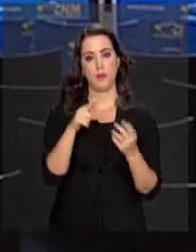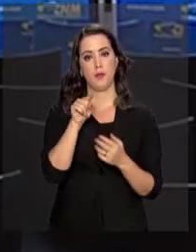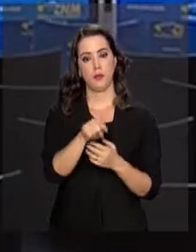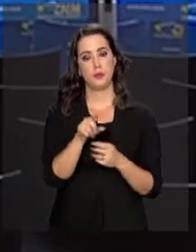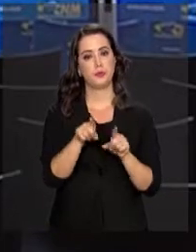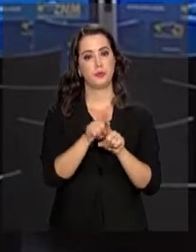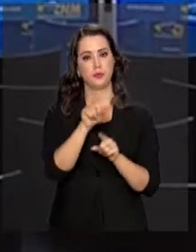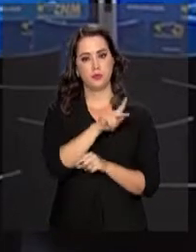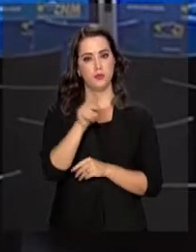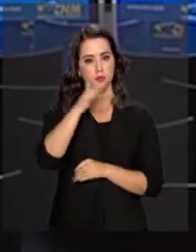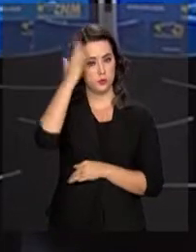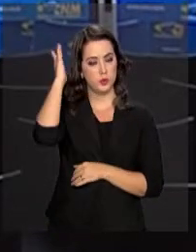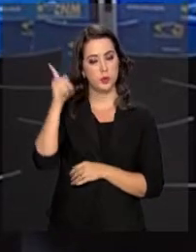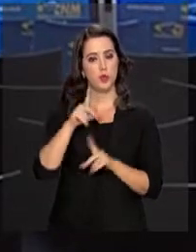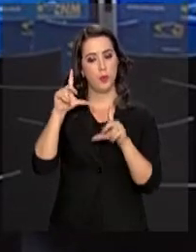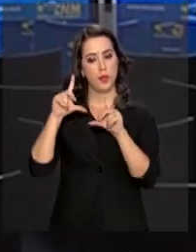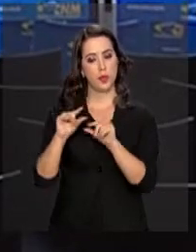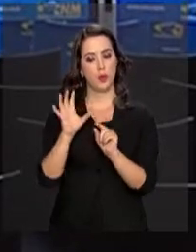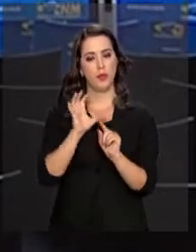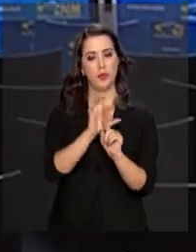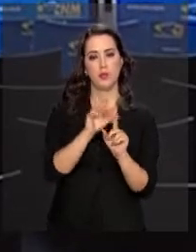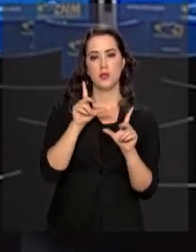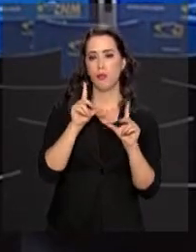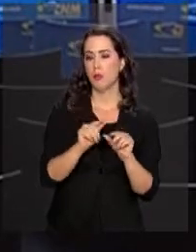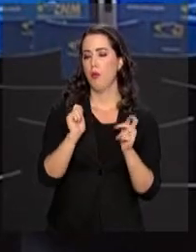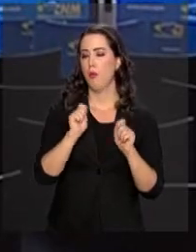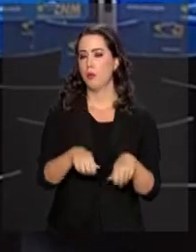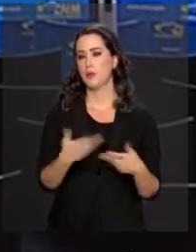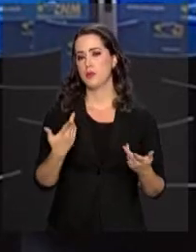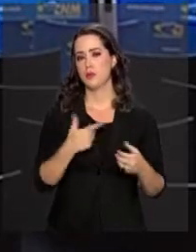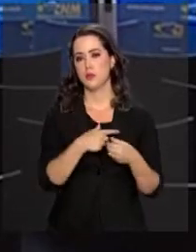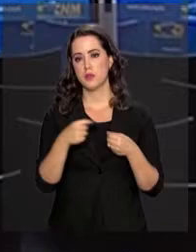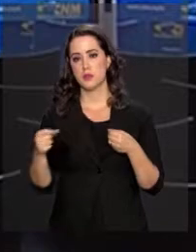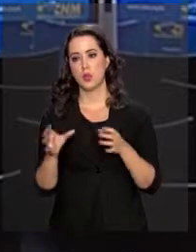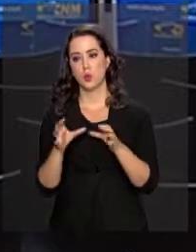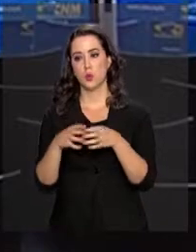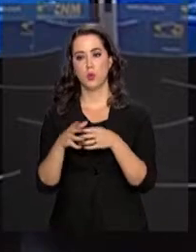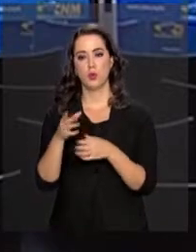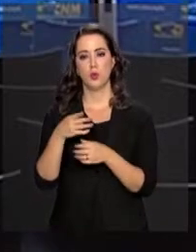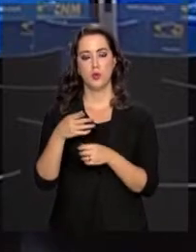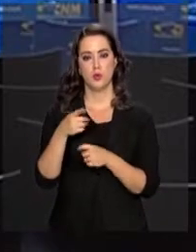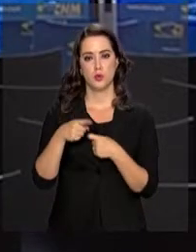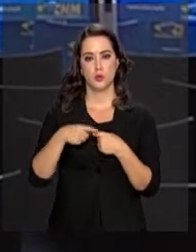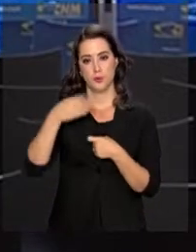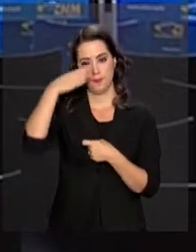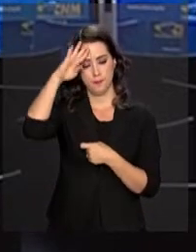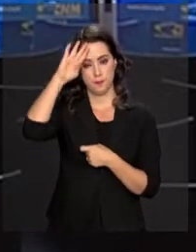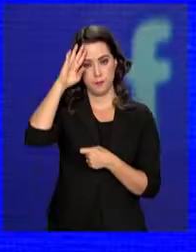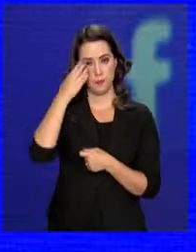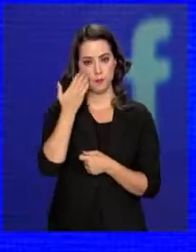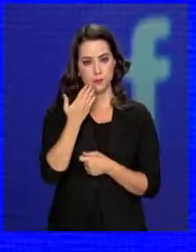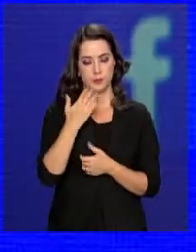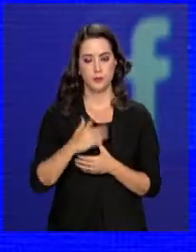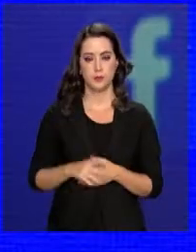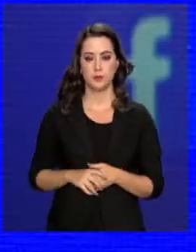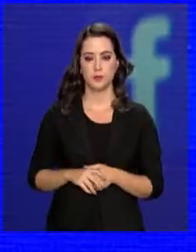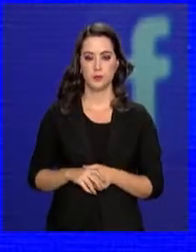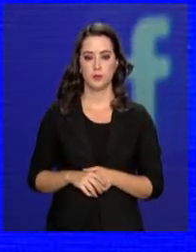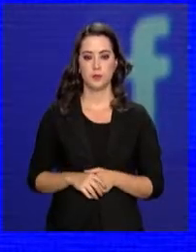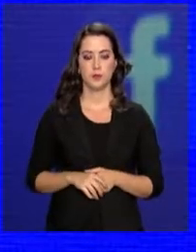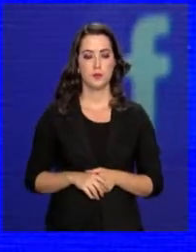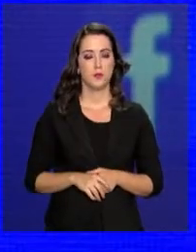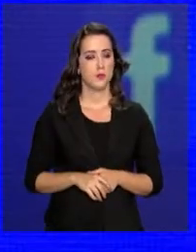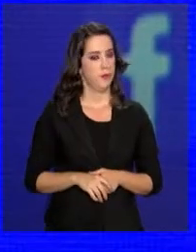de que se tenha o menor impacto possível com a saída dos médicos cubanos a